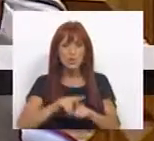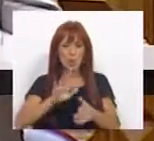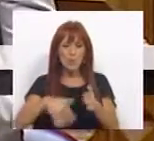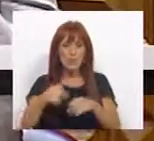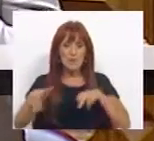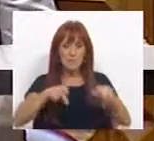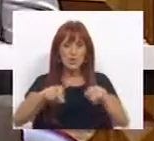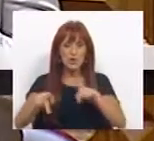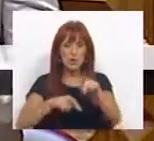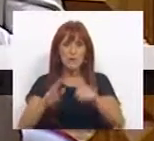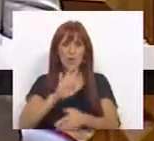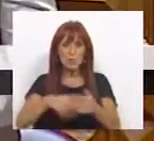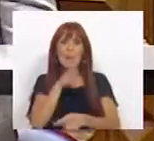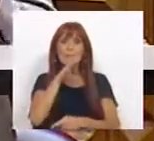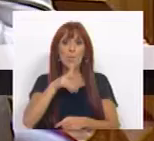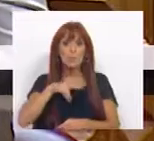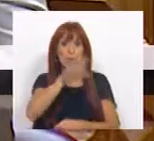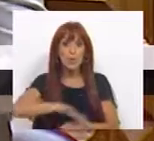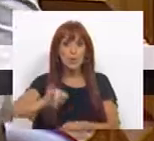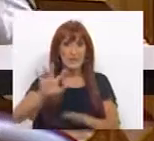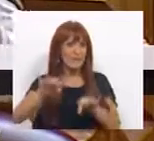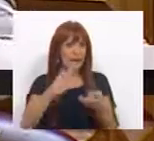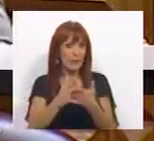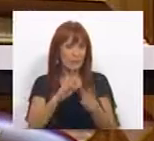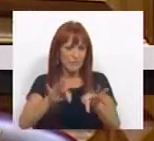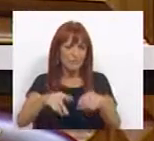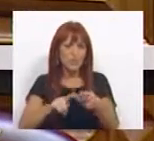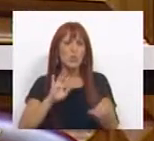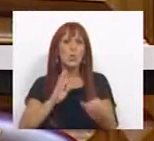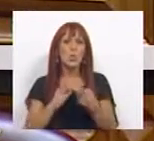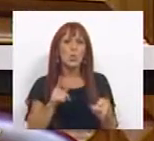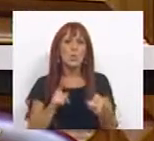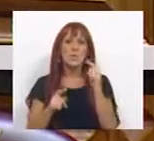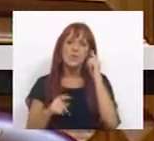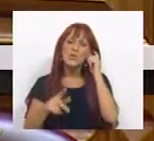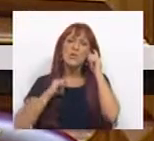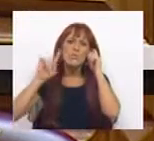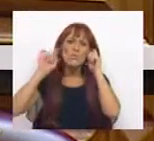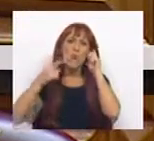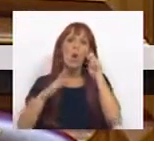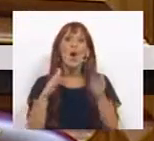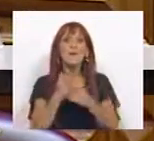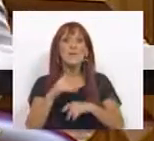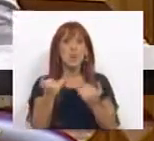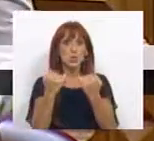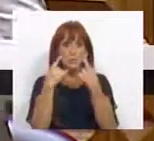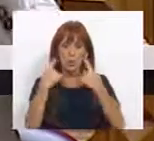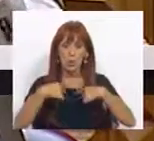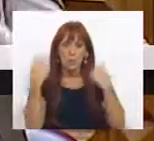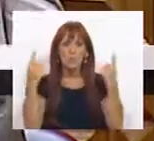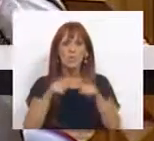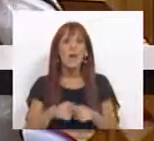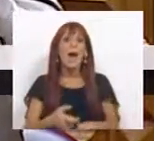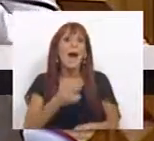Plano de Mobilidade e do Plano Ferroviário Nacional. E mesmo por fim, relativamente ao amianto, soubemos, através de uma notícia pública,